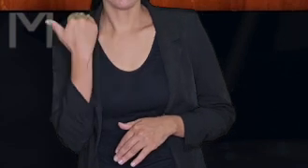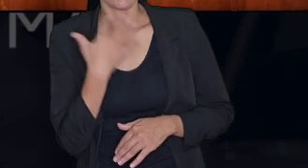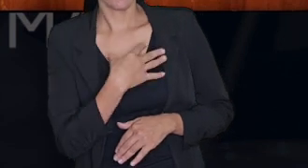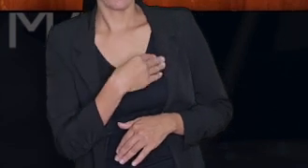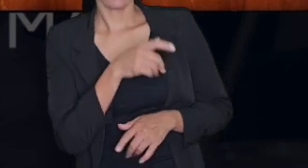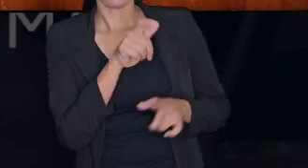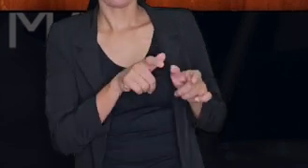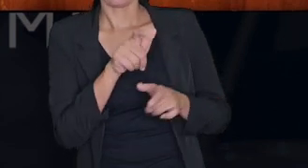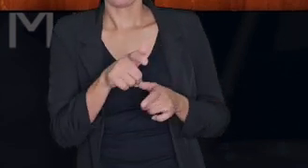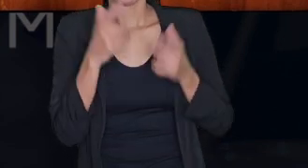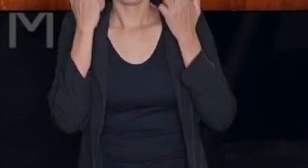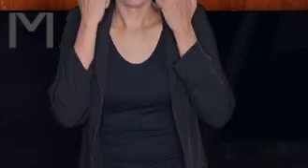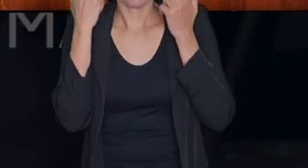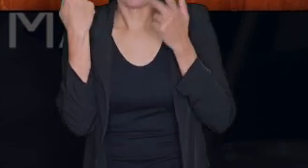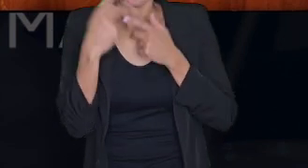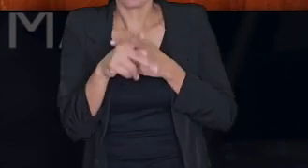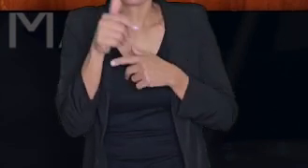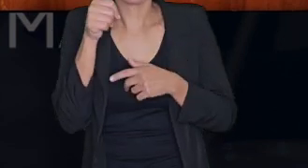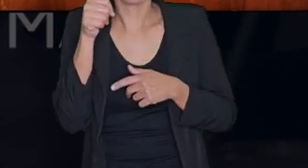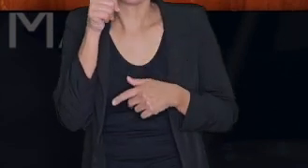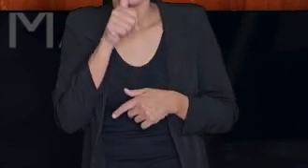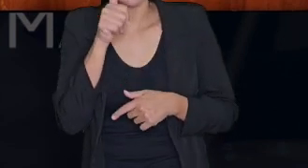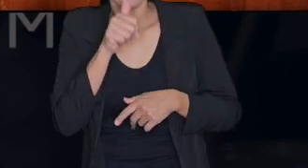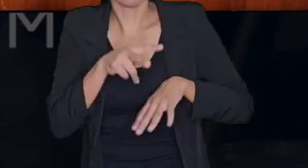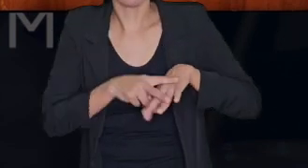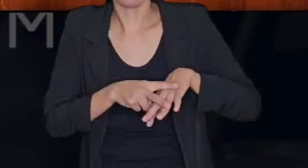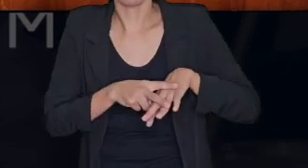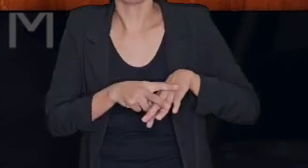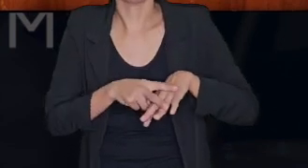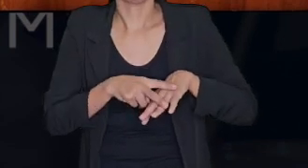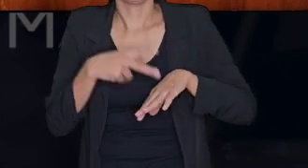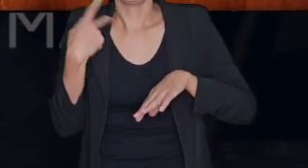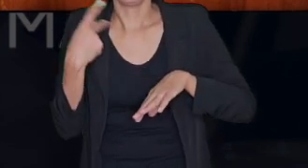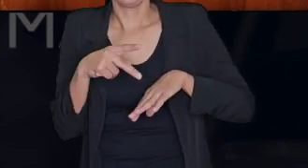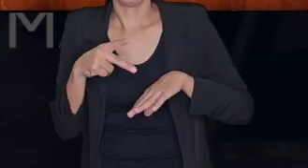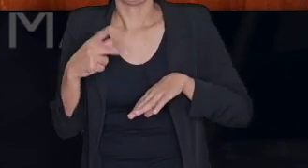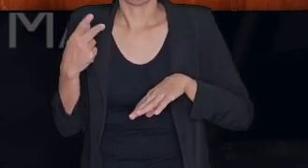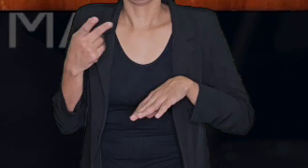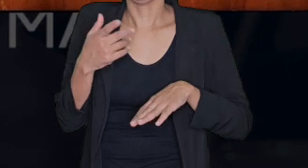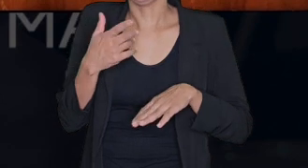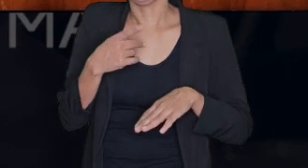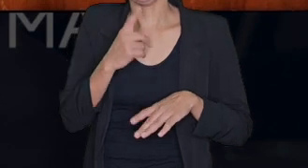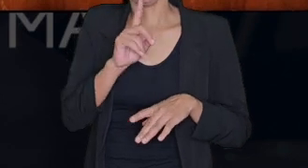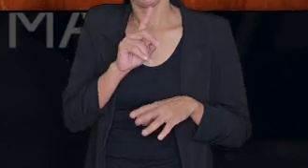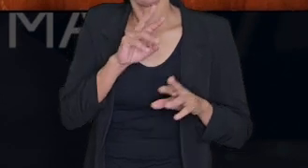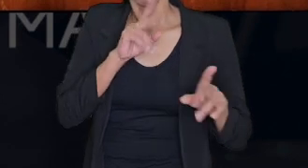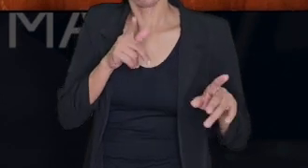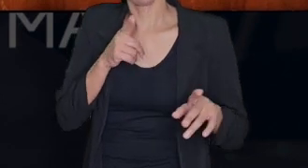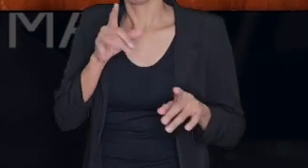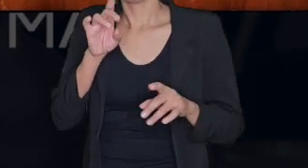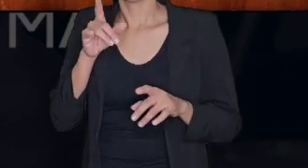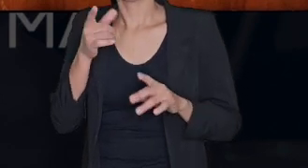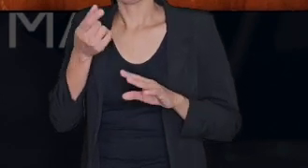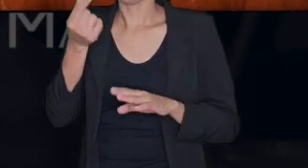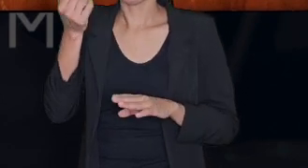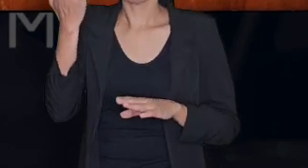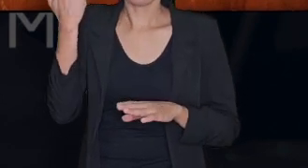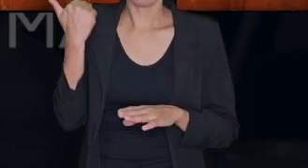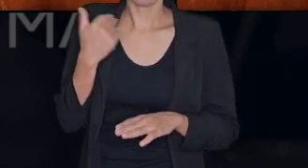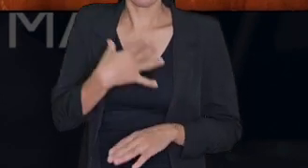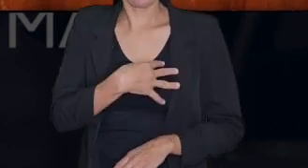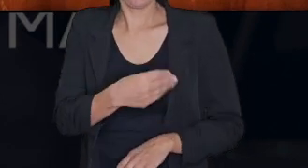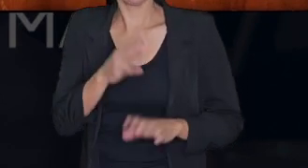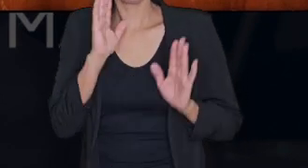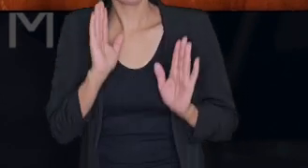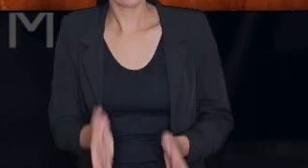filhos do camarada que faleceu. E esses filhos não são filhos comuns da viúva, né, do cônjuge